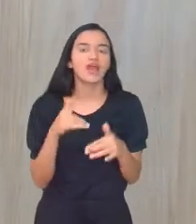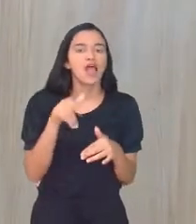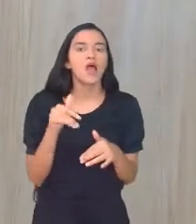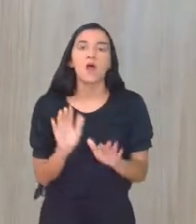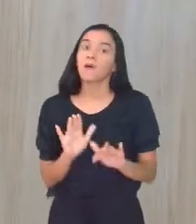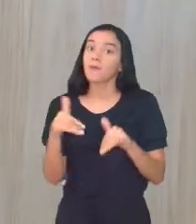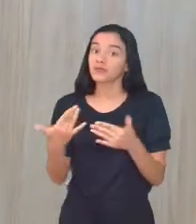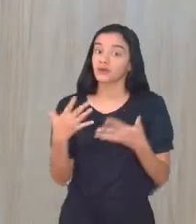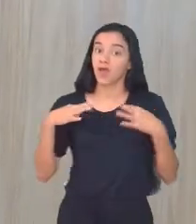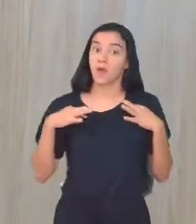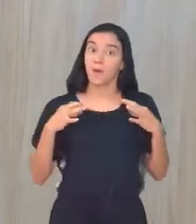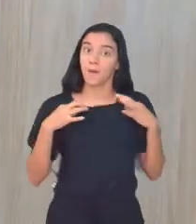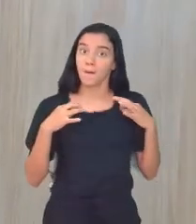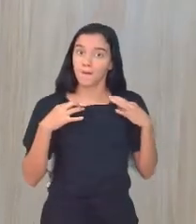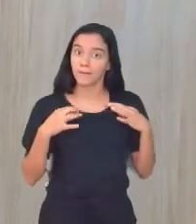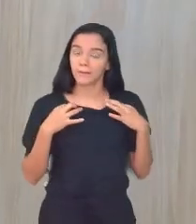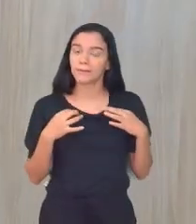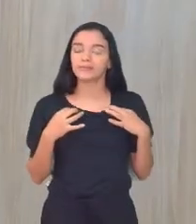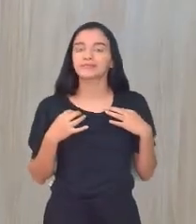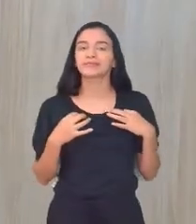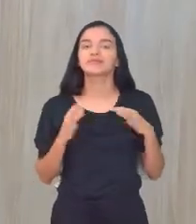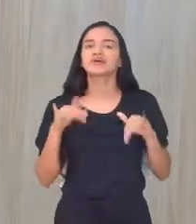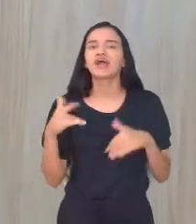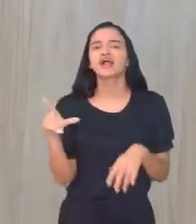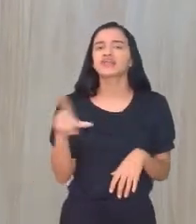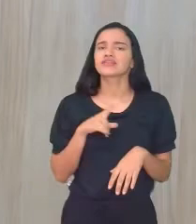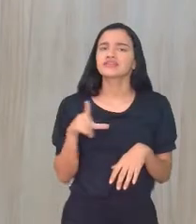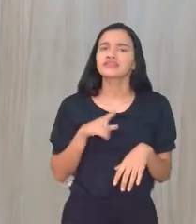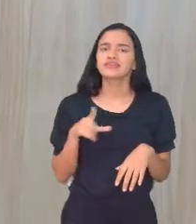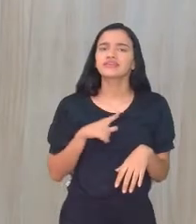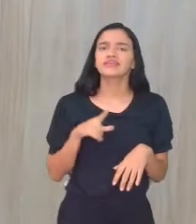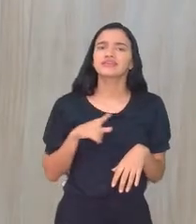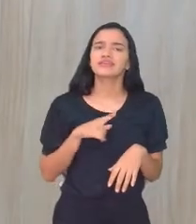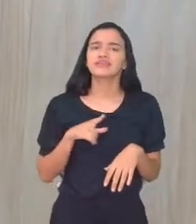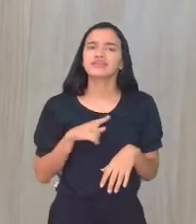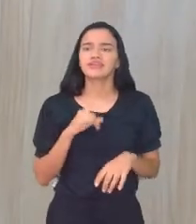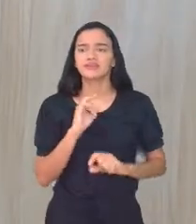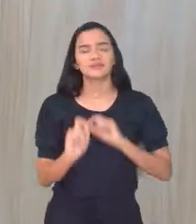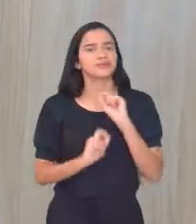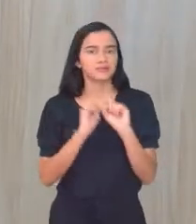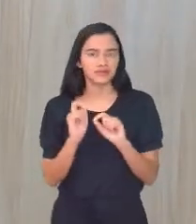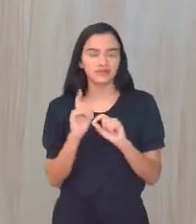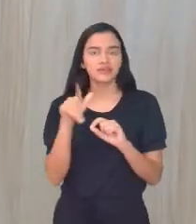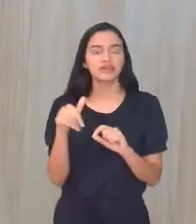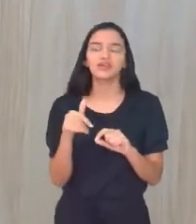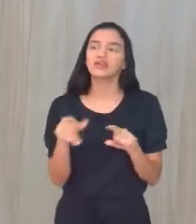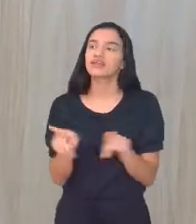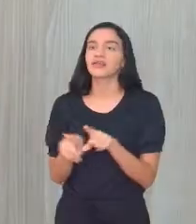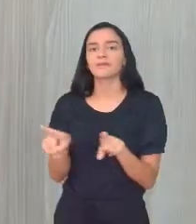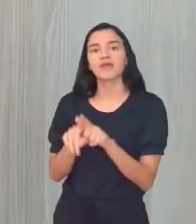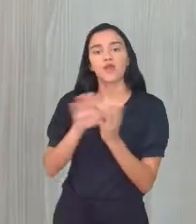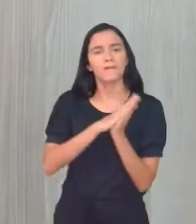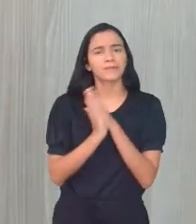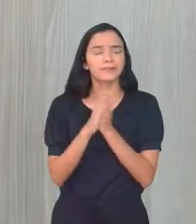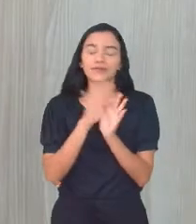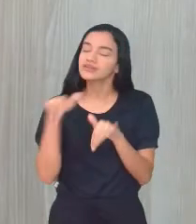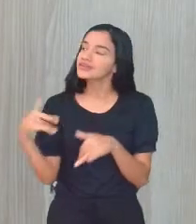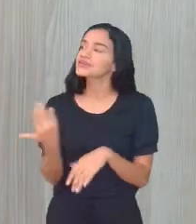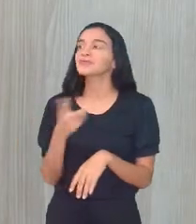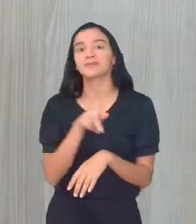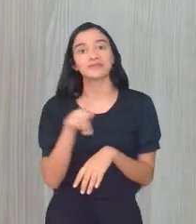quando é vestimenta, né? E assim vai, gente, porque tem a parte de cerâmica, né? E outra coisa, viu, professora